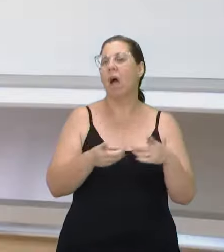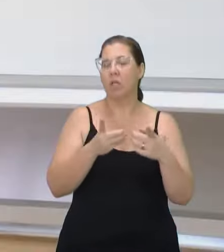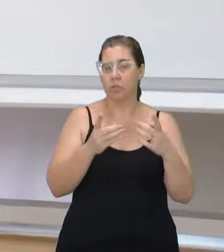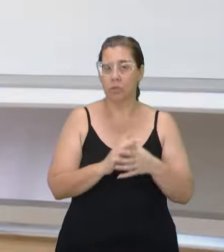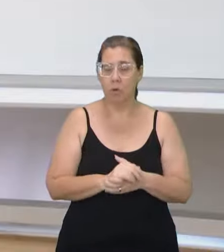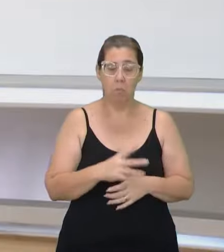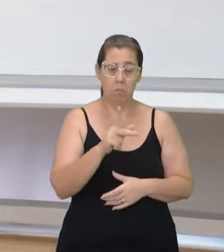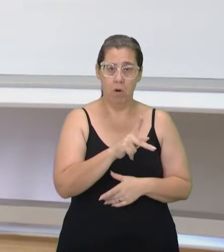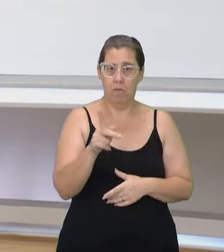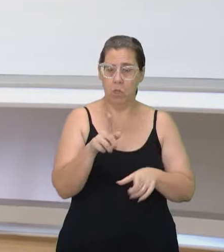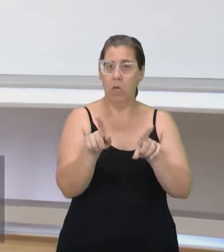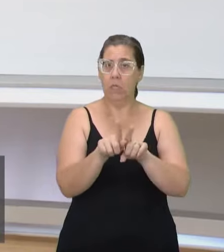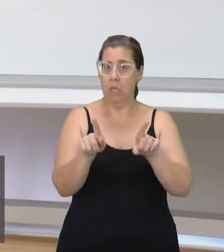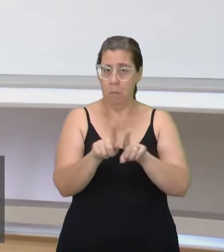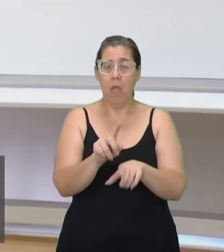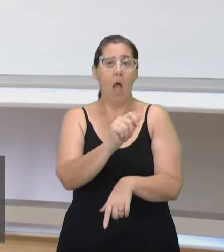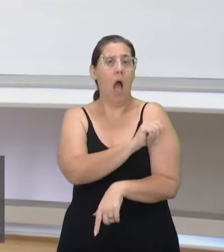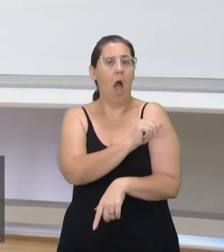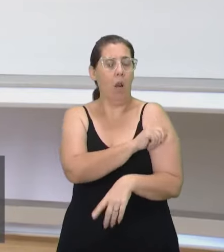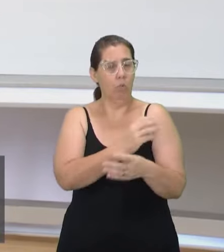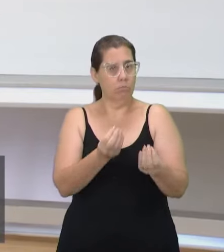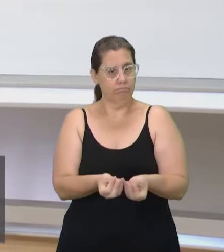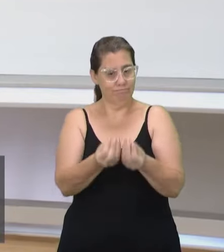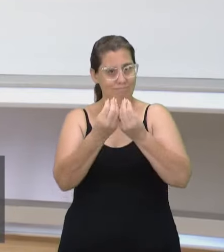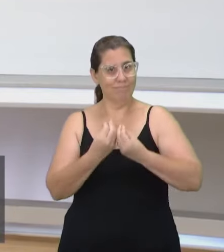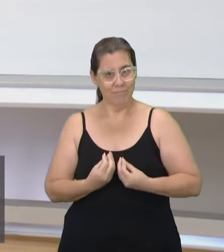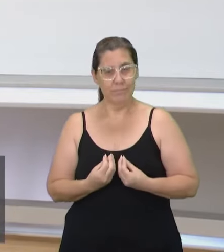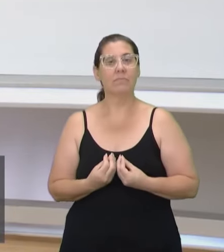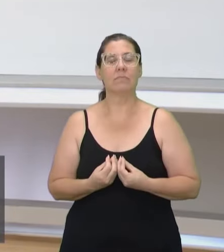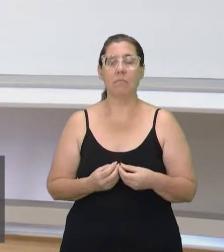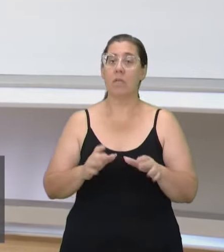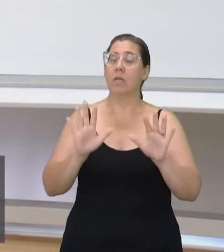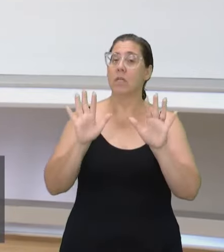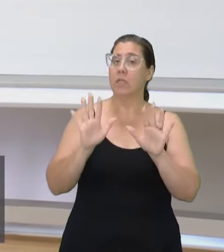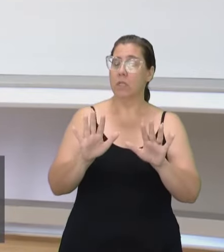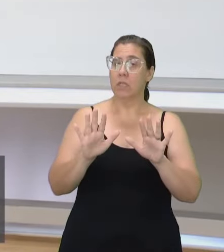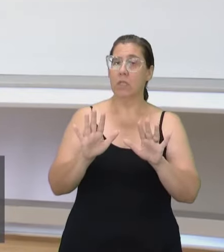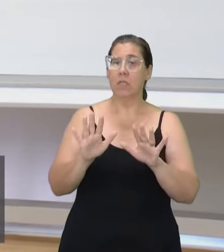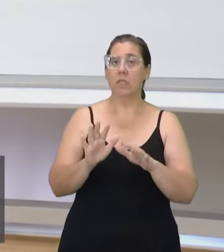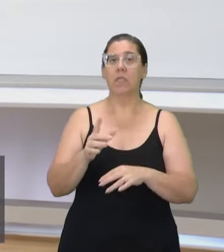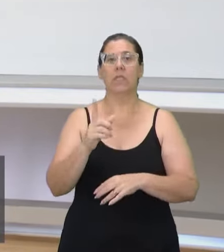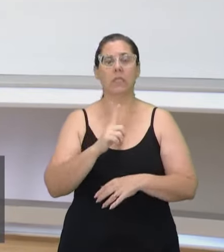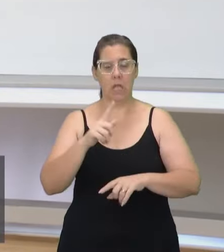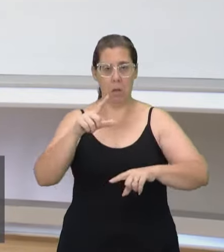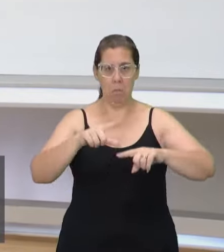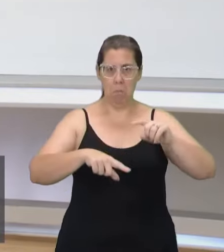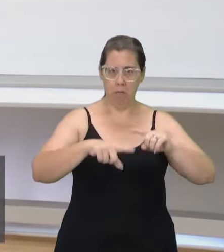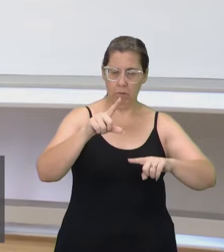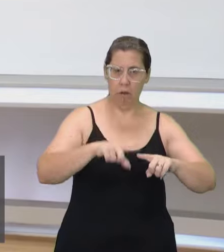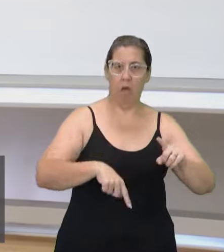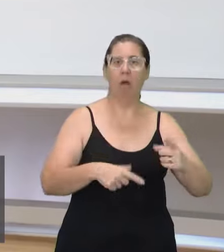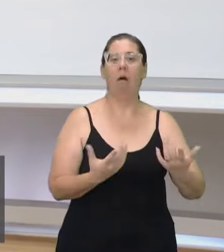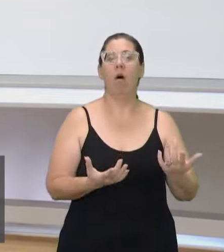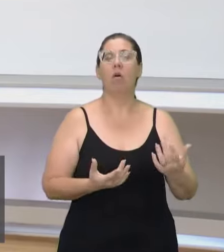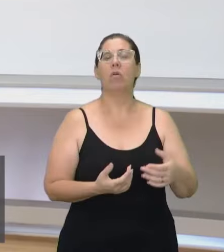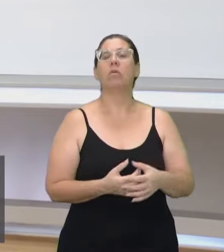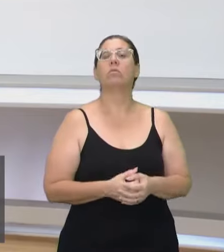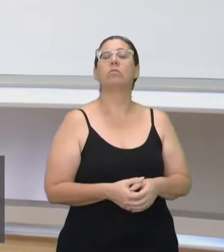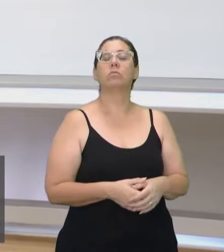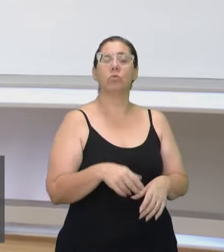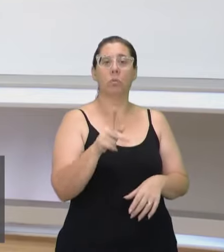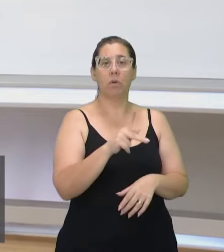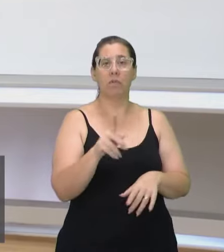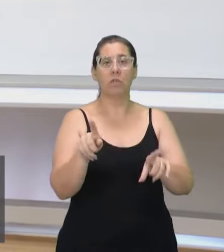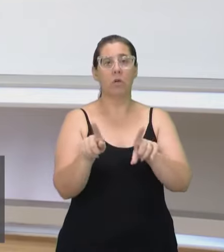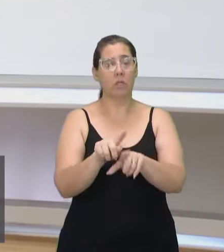recebido tanto pelo professor como pelo estudante também, tá? Então, tem o material do professor que se chama o mapa e tem também o